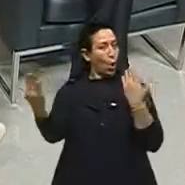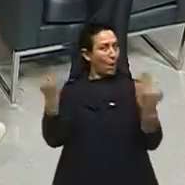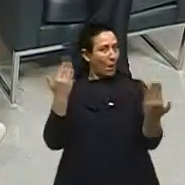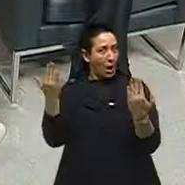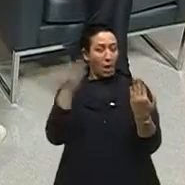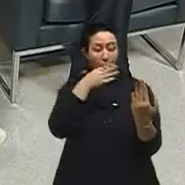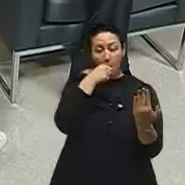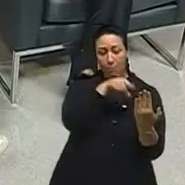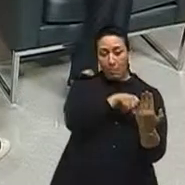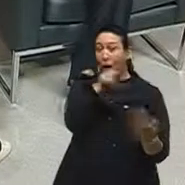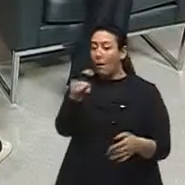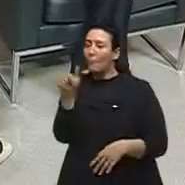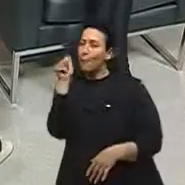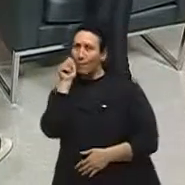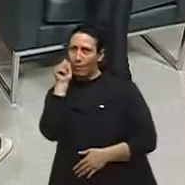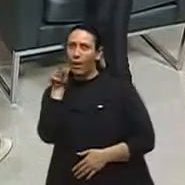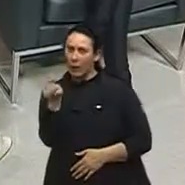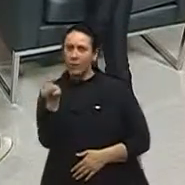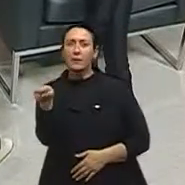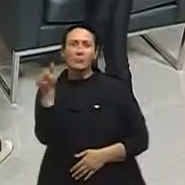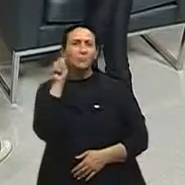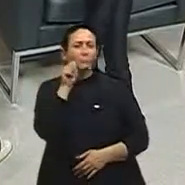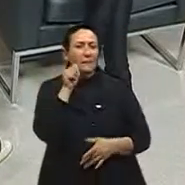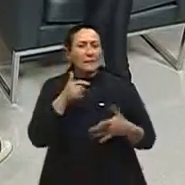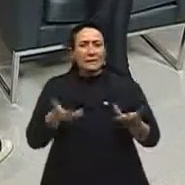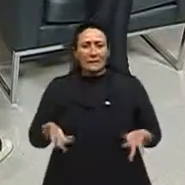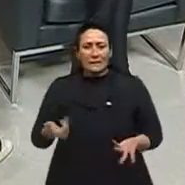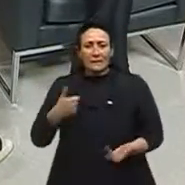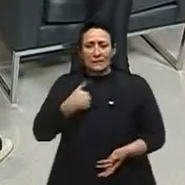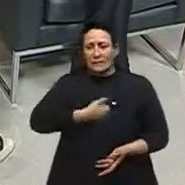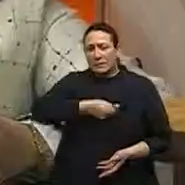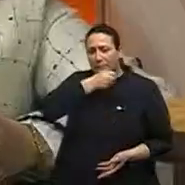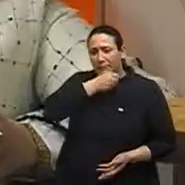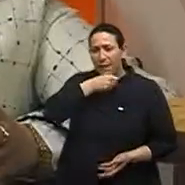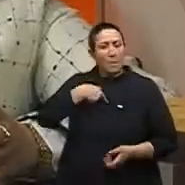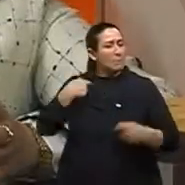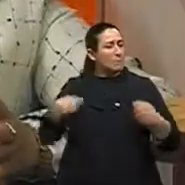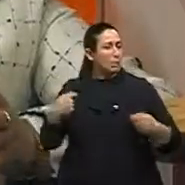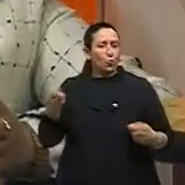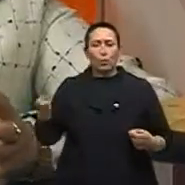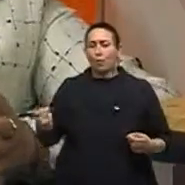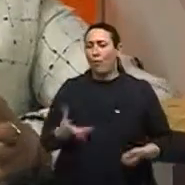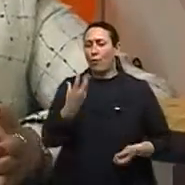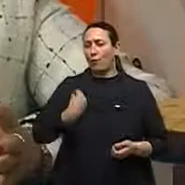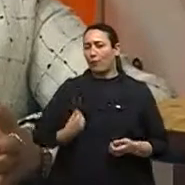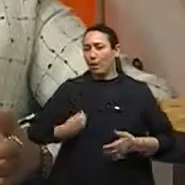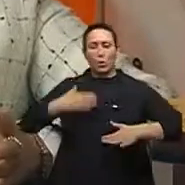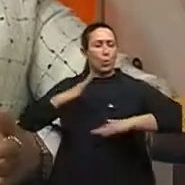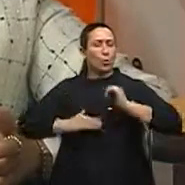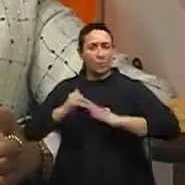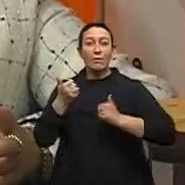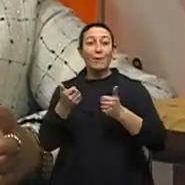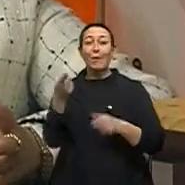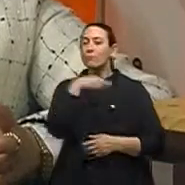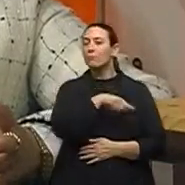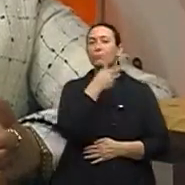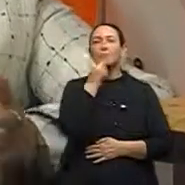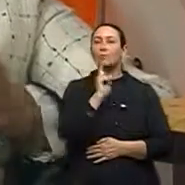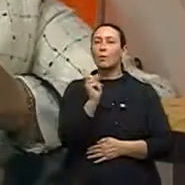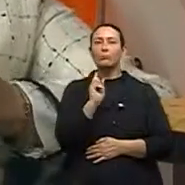a mulher ela eh ela busca uma saída uma construção nova e o h não despertou para essa construção